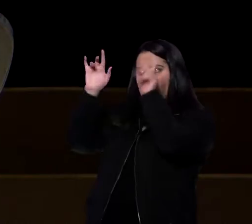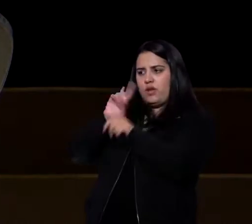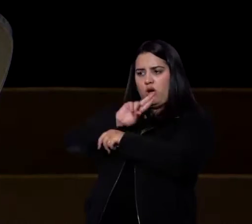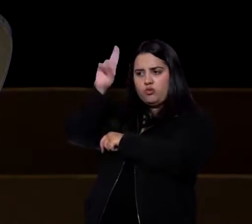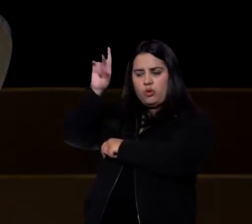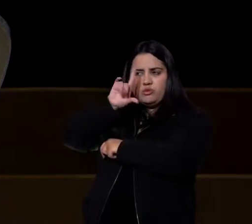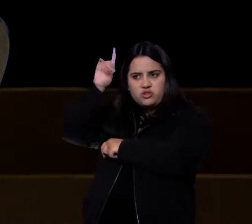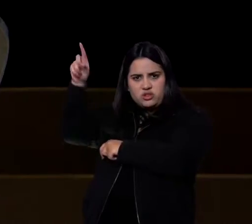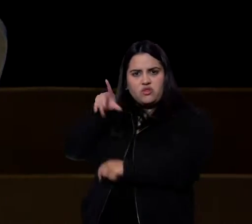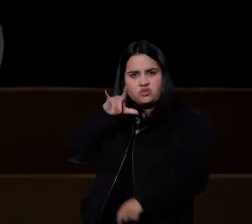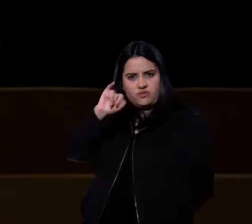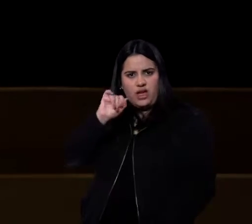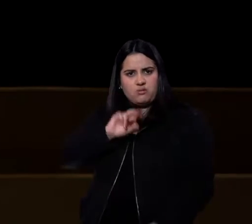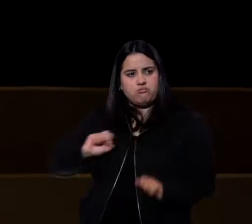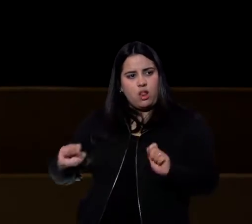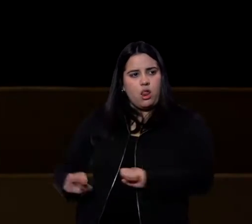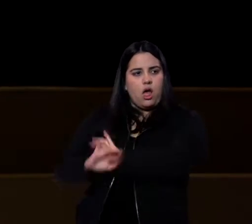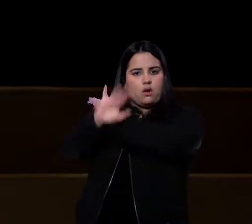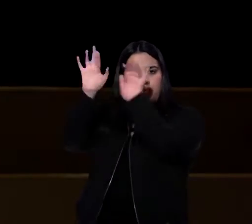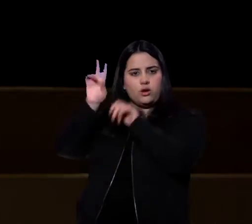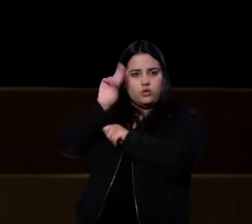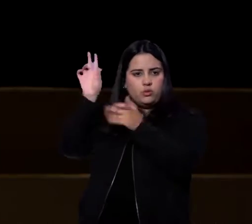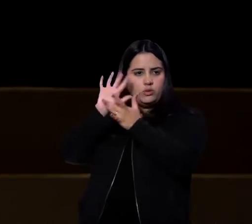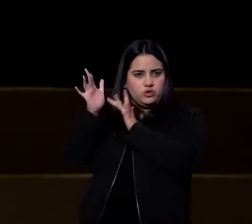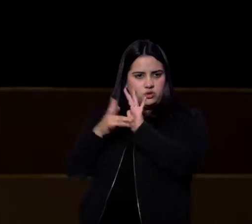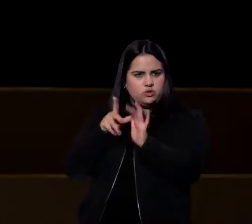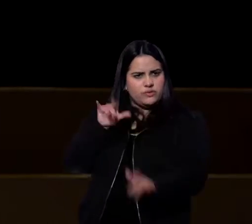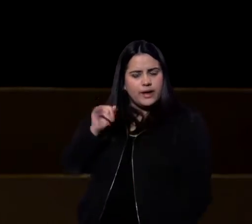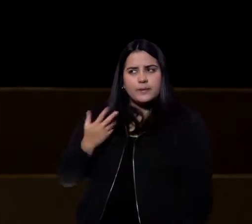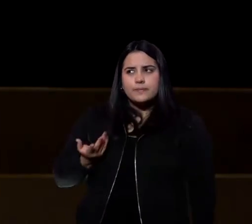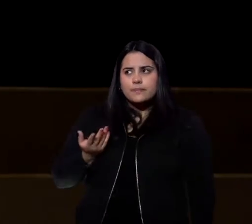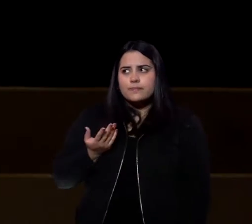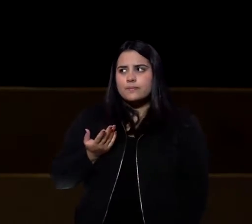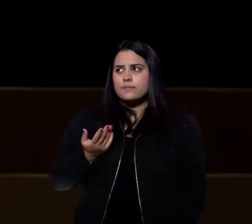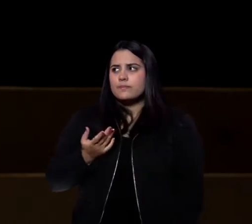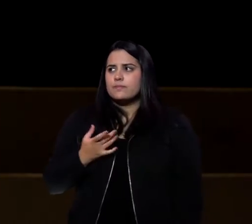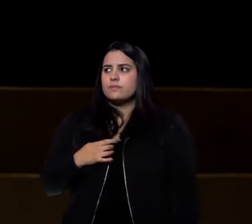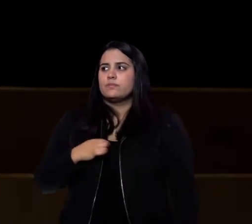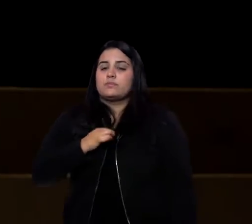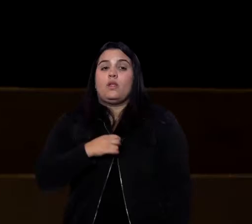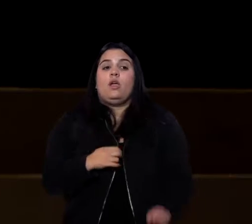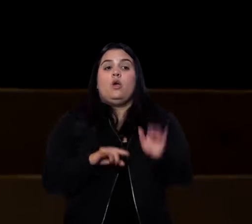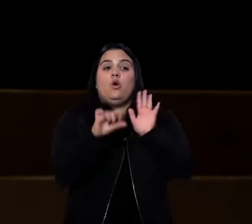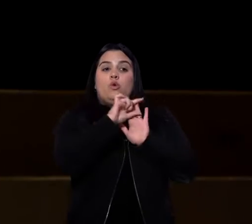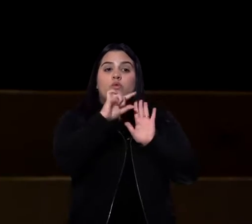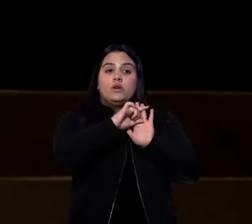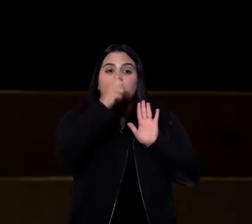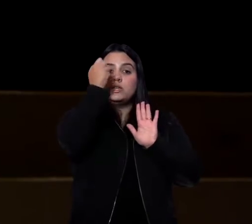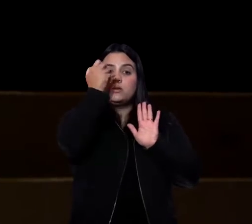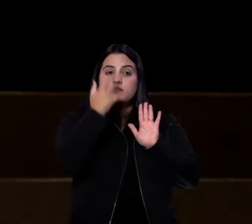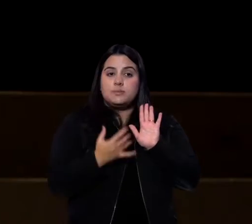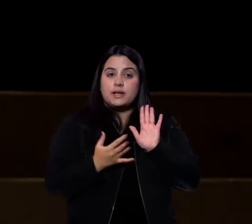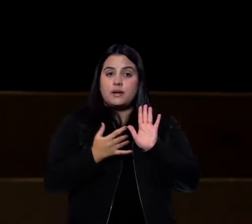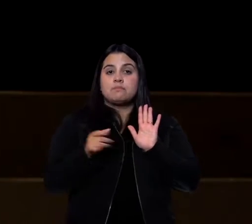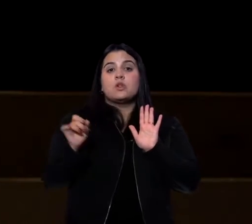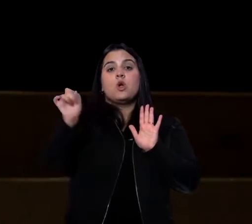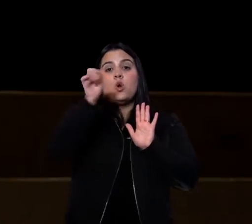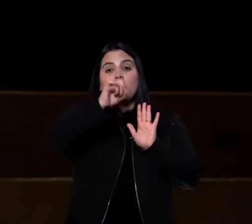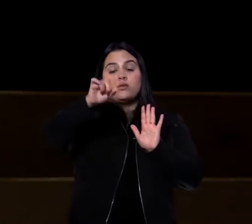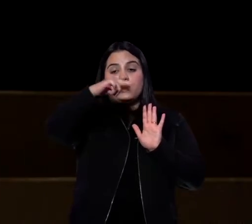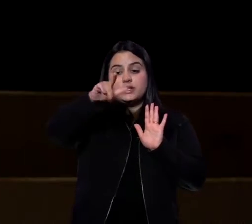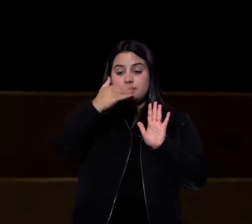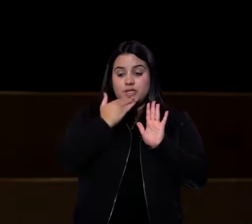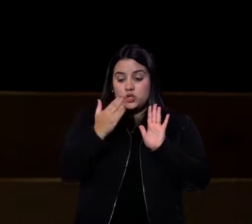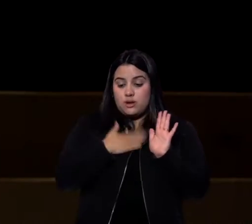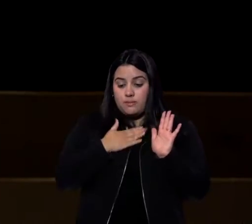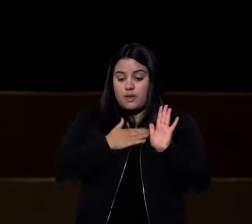Vai glorificar o nome de Jesus? O versículo fala, o que vocês pedirem em meu nome, farei, para que o Pai